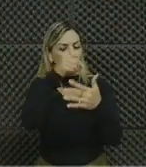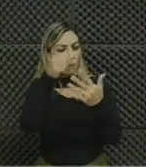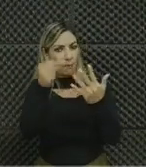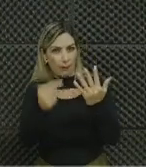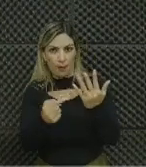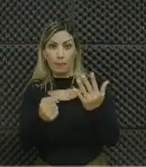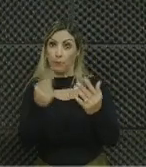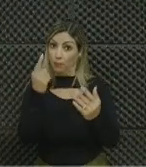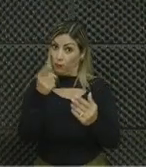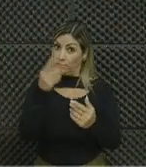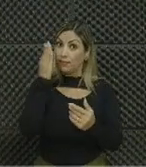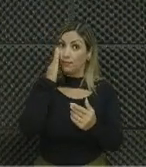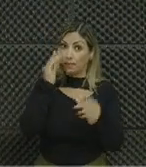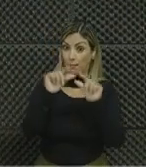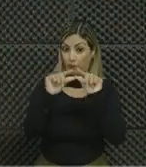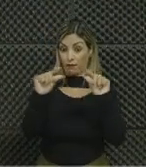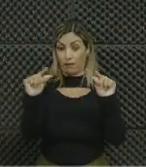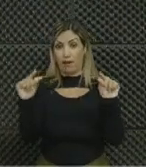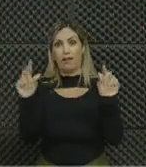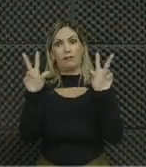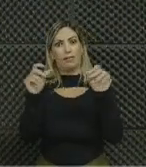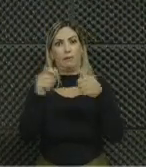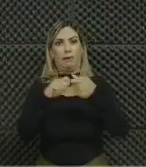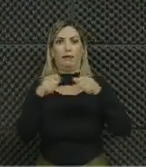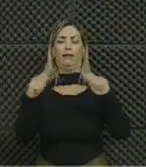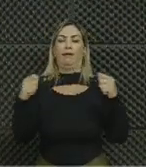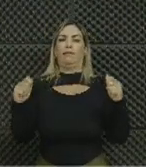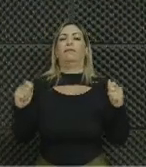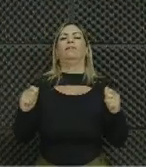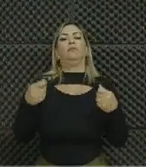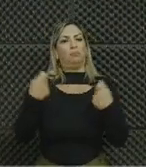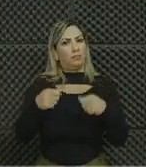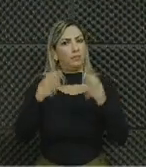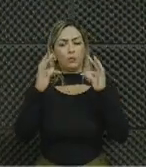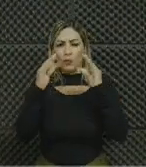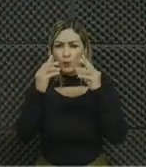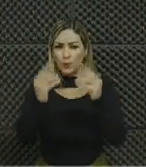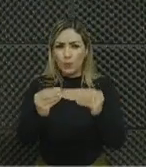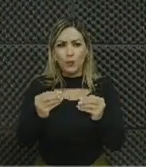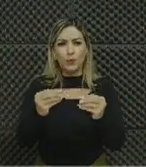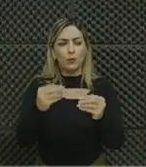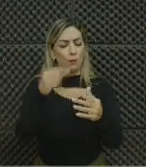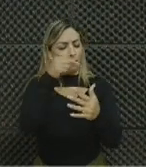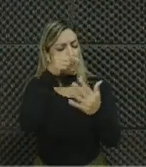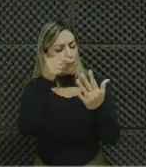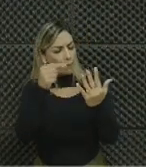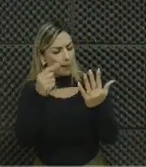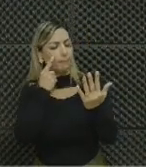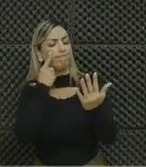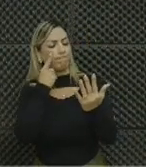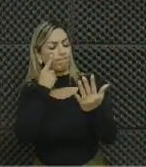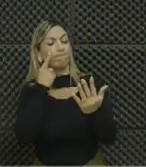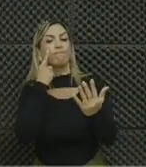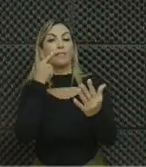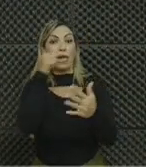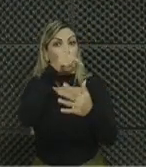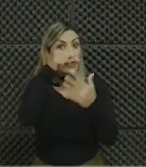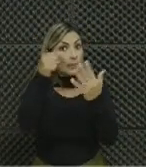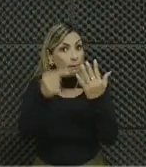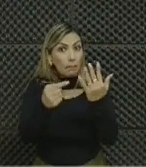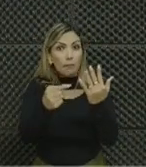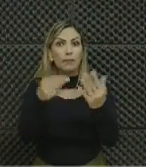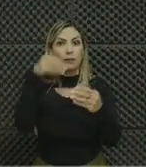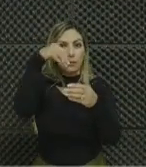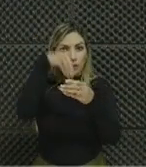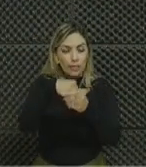elementos, porque você sabe que é uma frase tema bem grandona. Então, tudo que tiver lá, cada elemento que